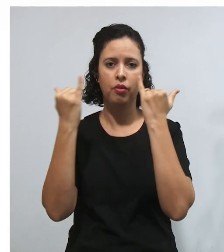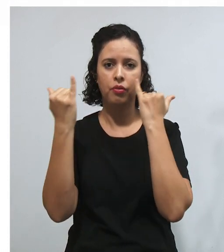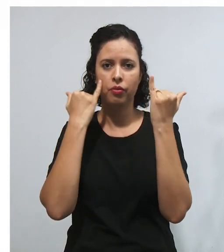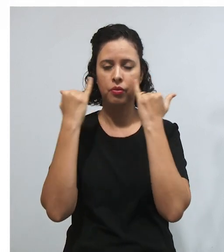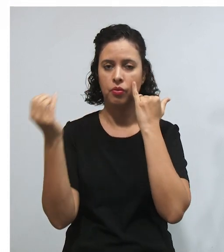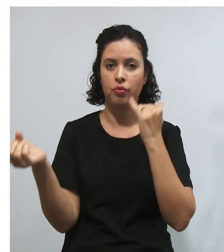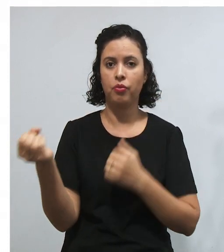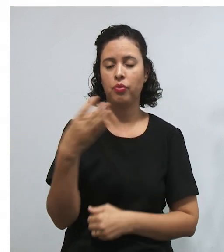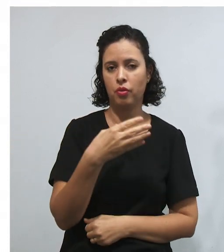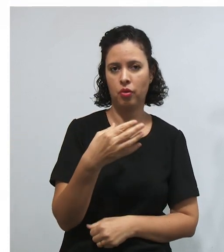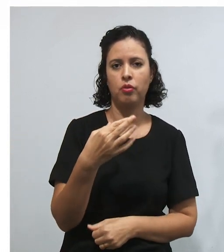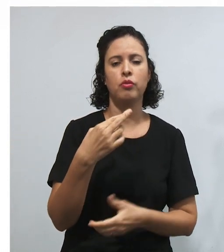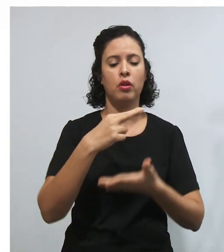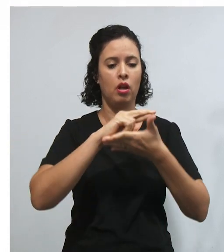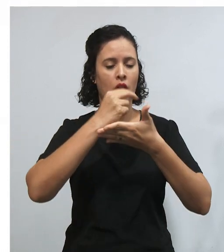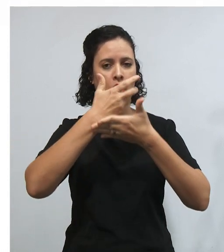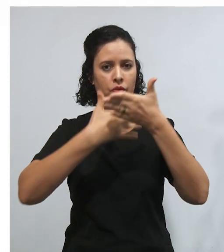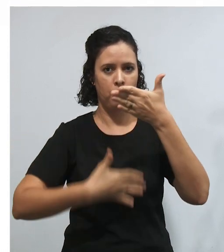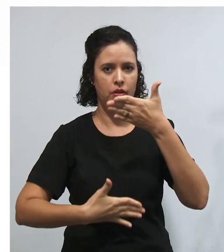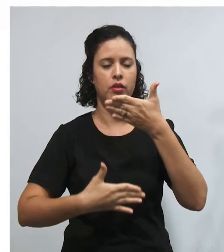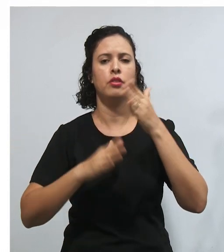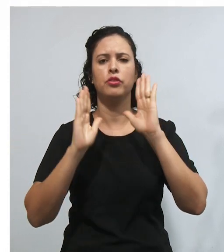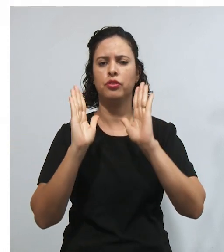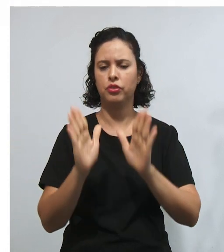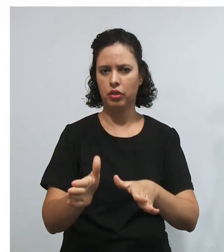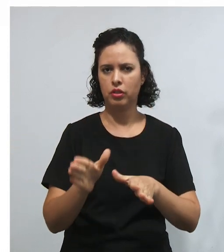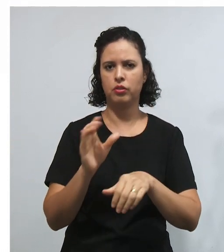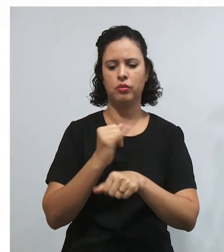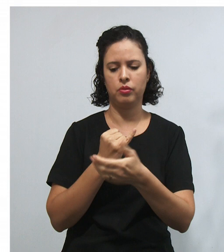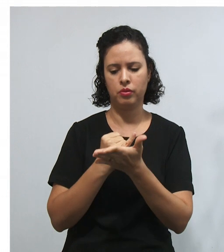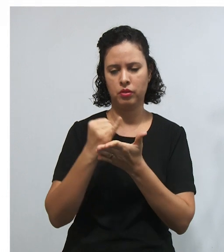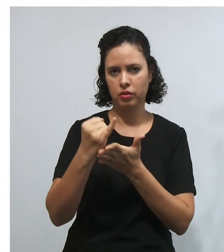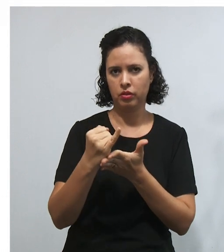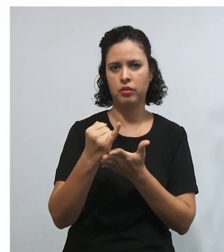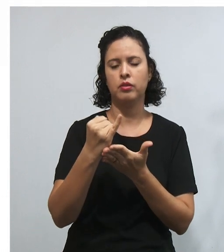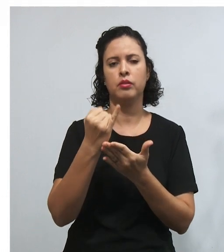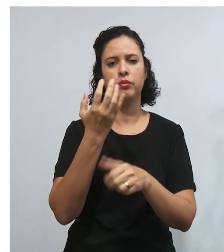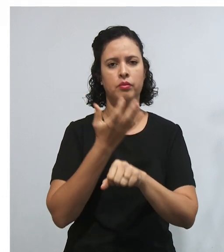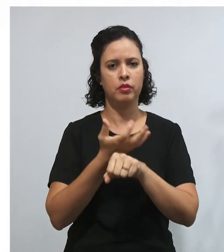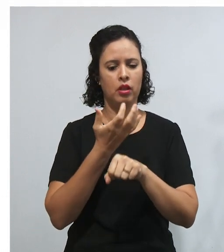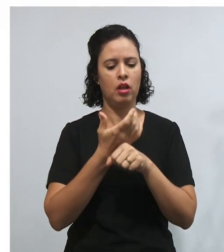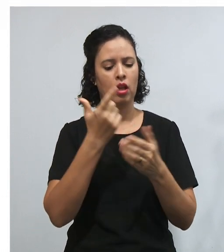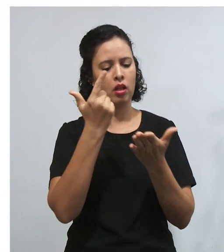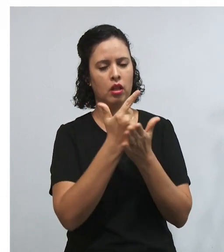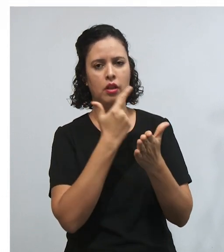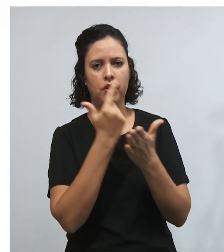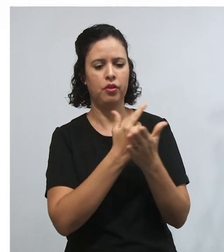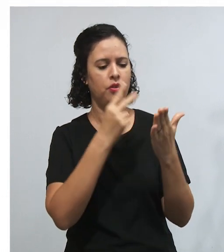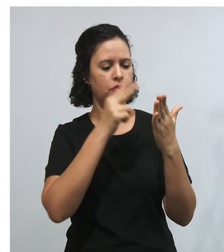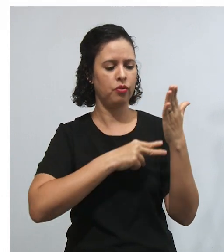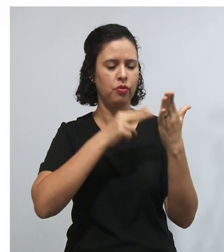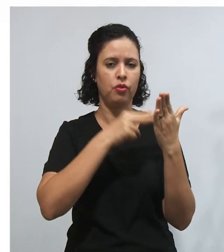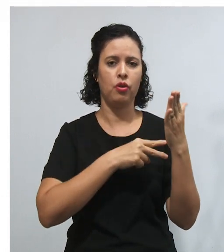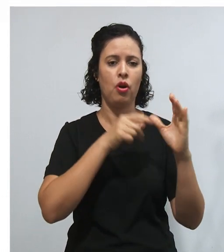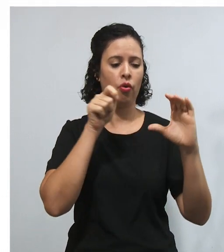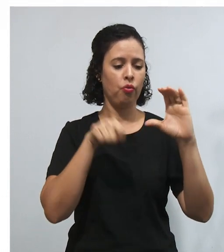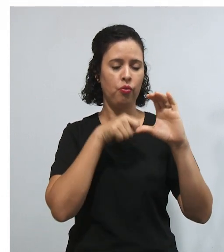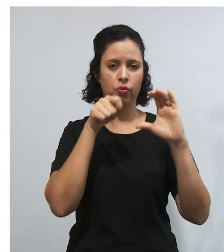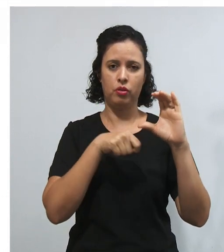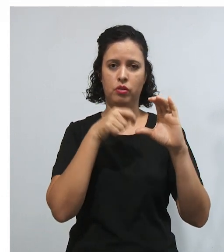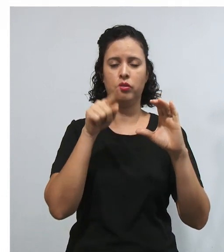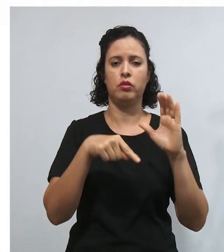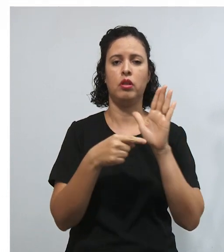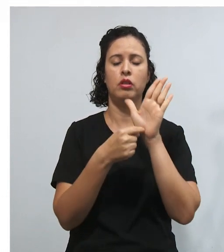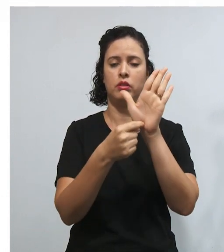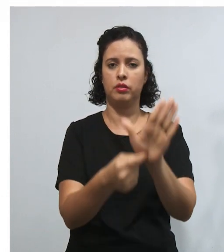já foram tanto recomendadas no início da nossa disciplina, para fazer a leitura dos livros, assistir os vídeos que são indicados